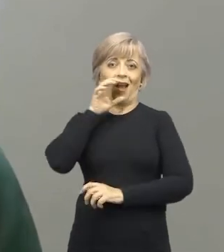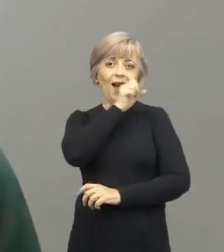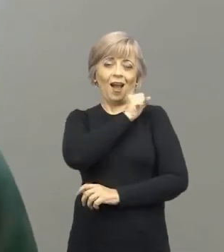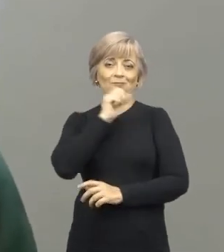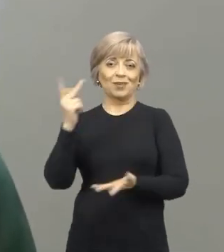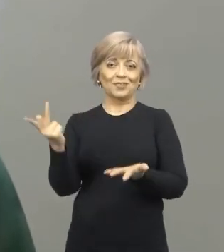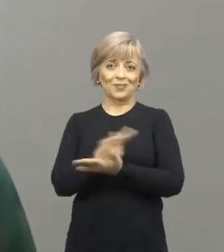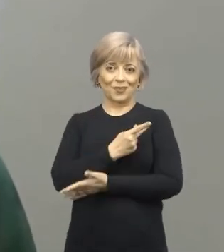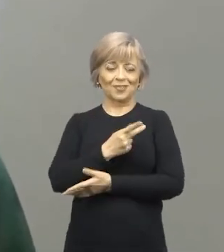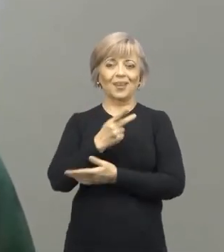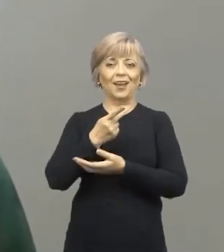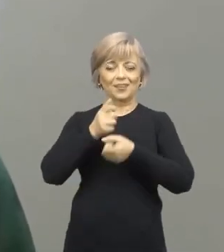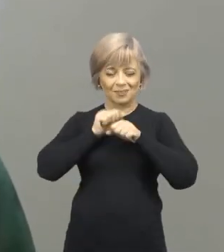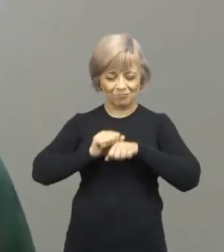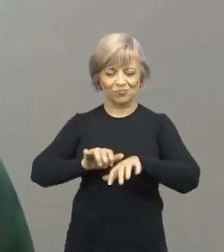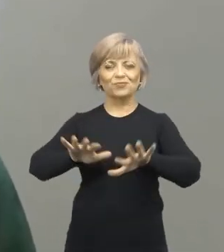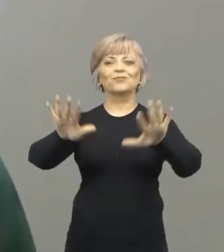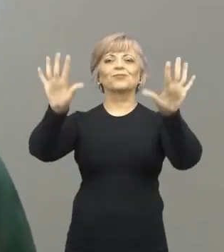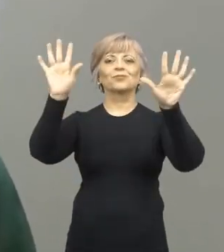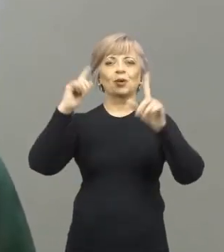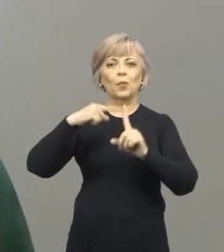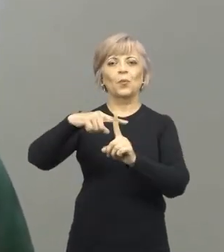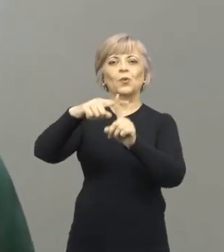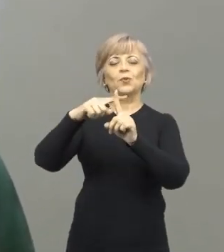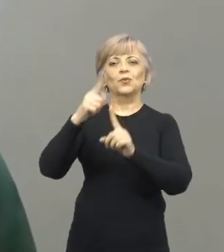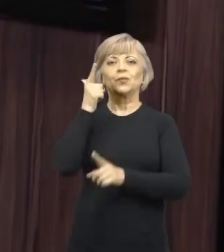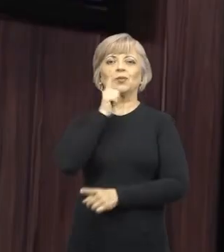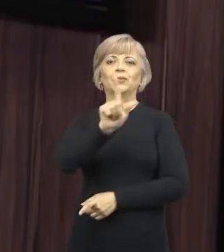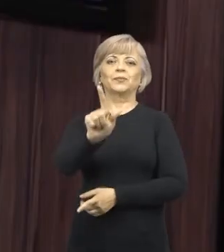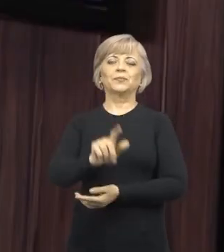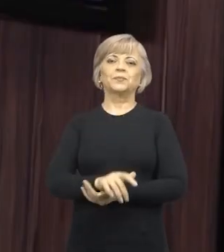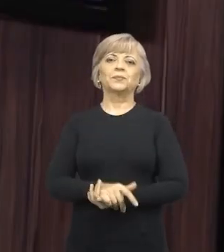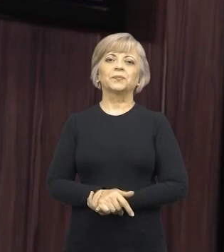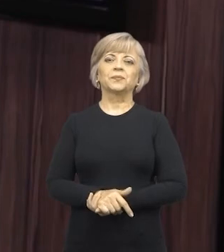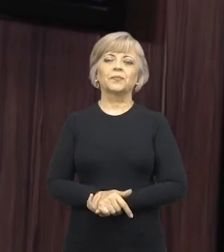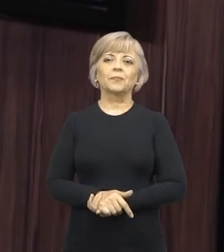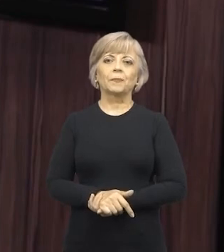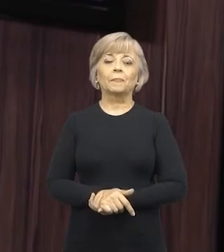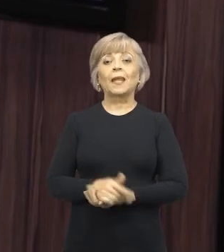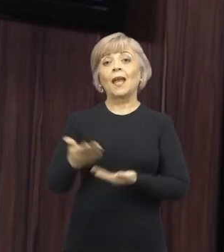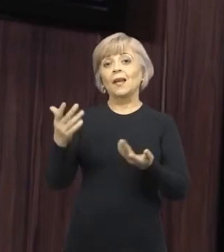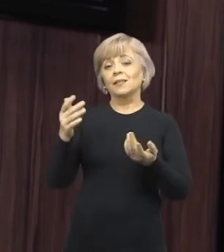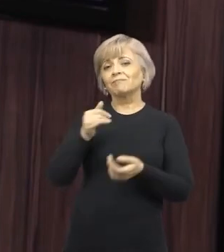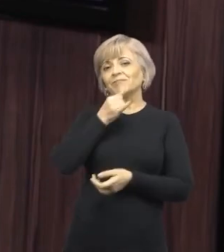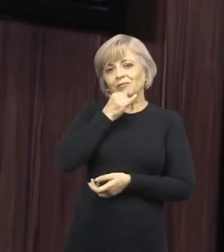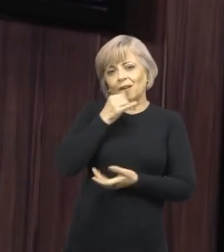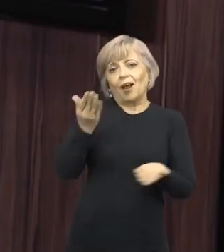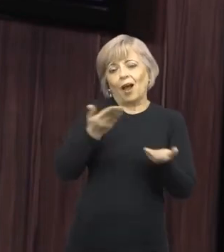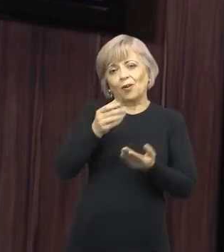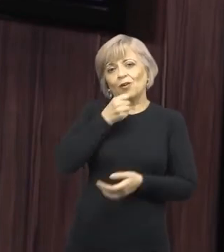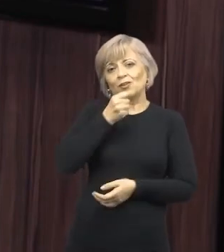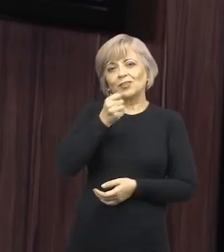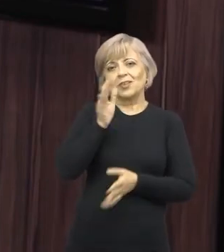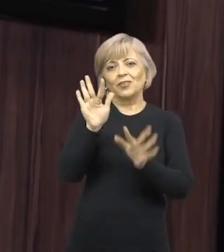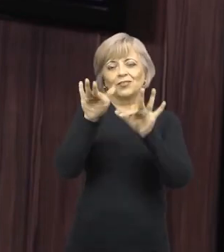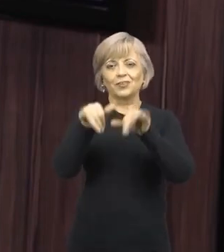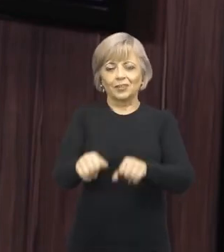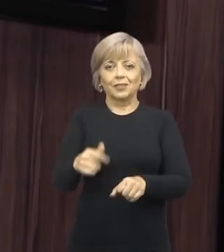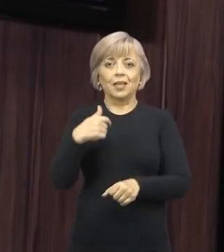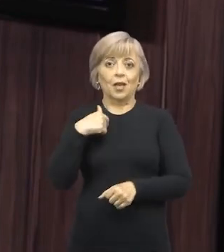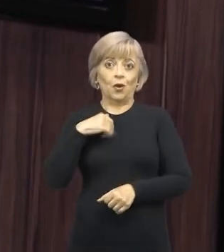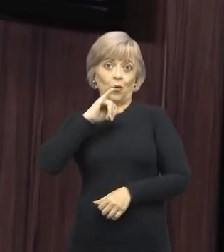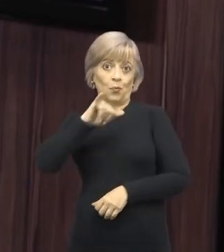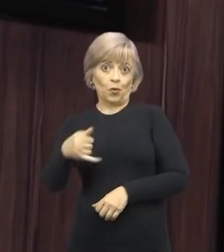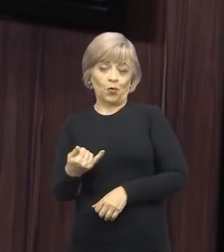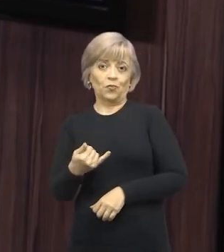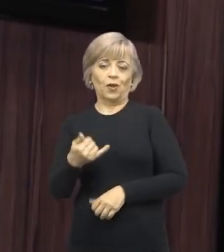coisas acabaram fluindo positivamente com sucesso. Bom, doutora, infelizmente a nossa entrevista vai chegando ao fim. Eu